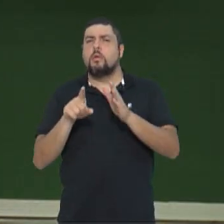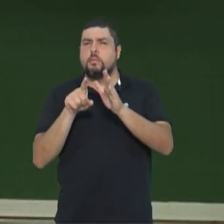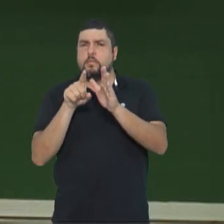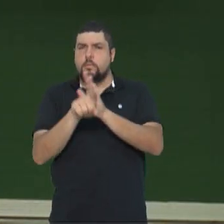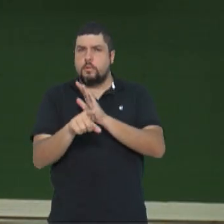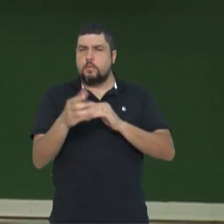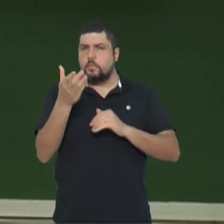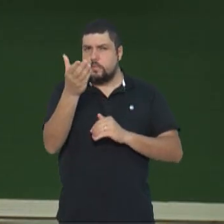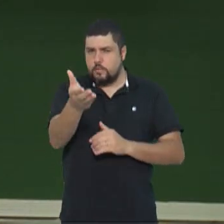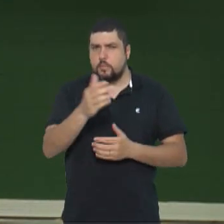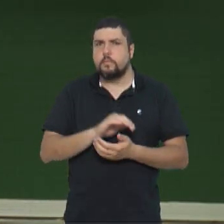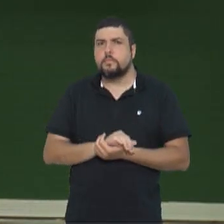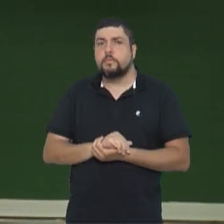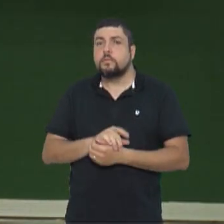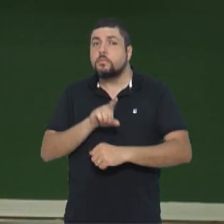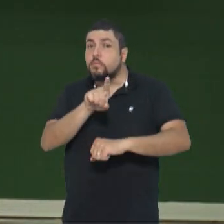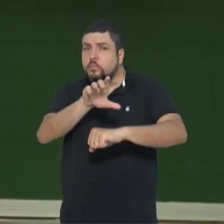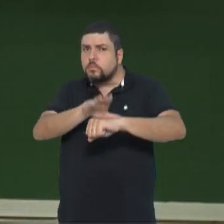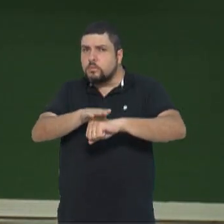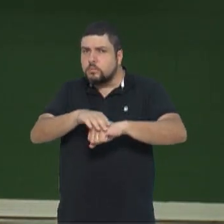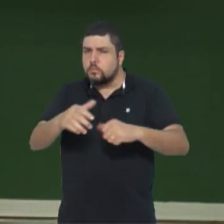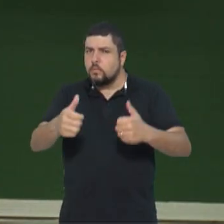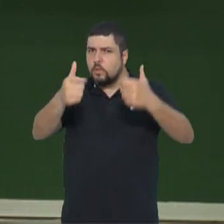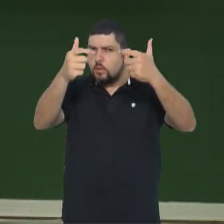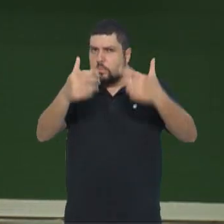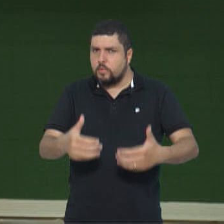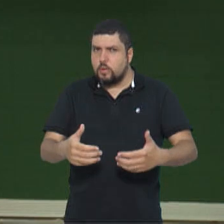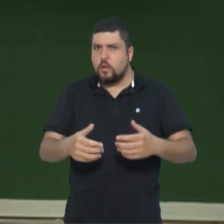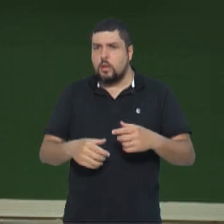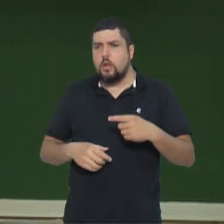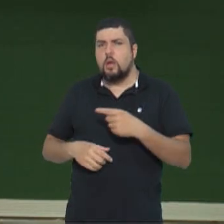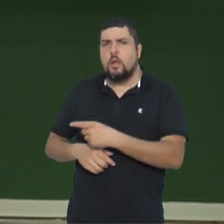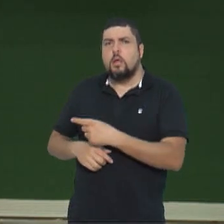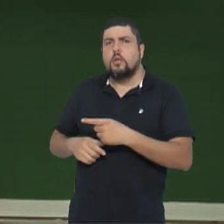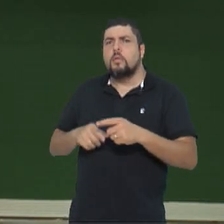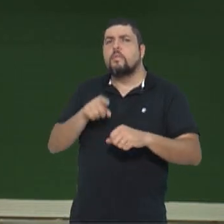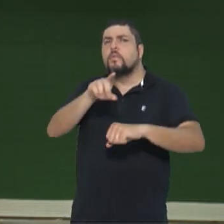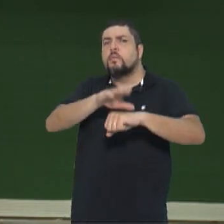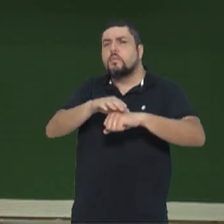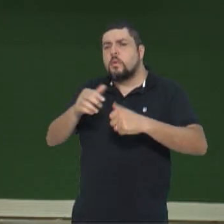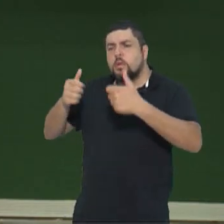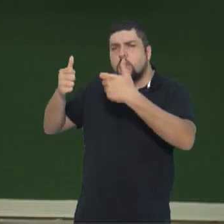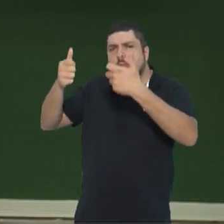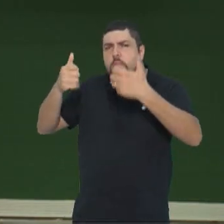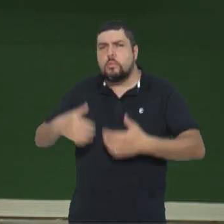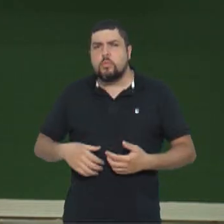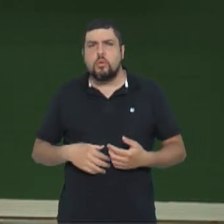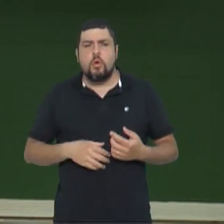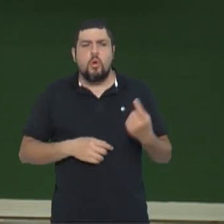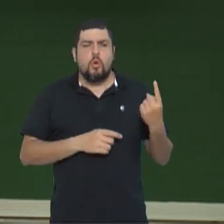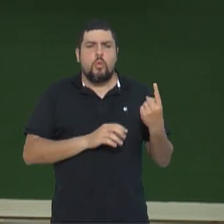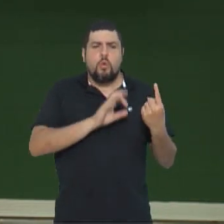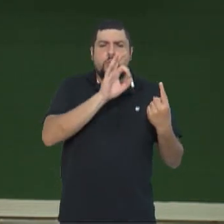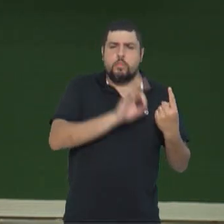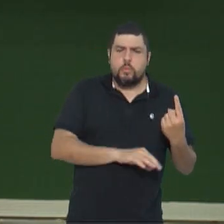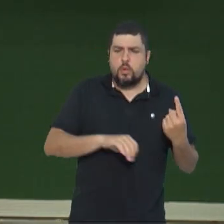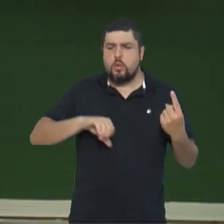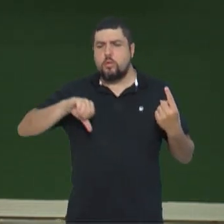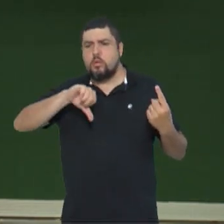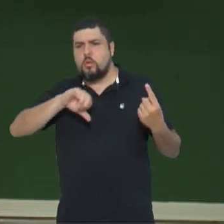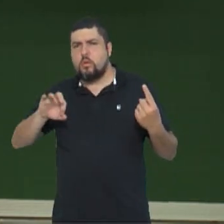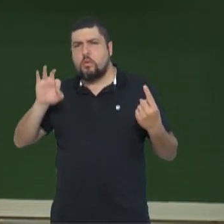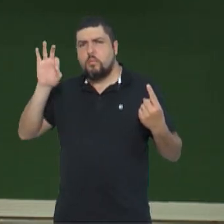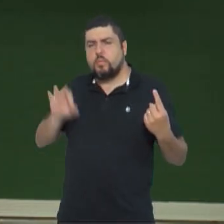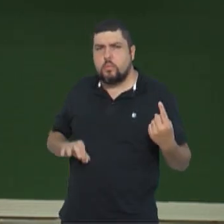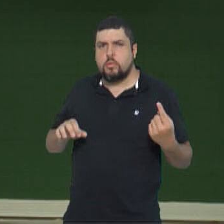você, explique com as suas palavras o que o Thomas Edison está dizendo. Alguém que criou tantas coisas está me dizendo que